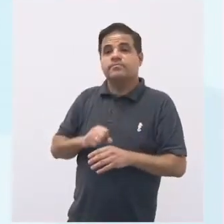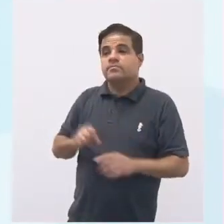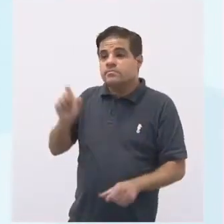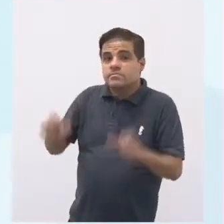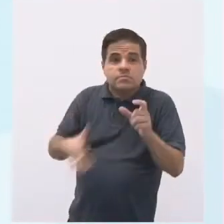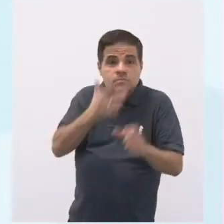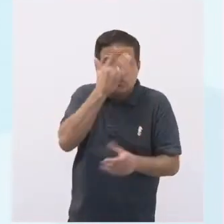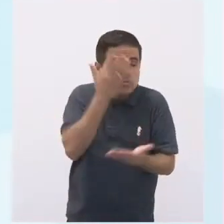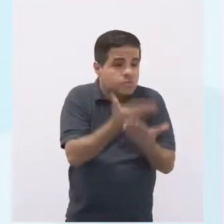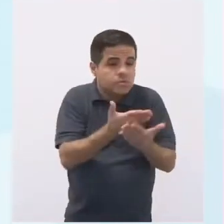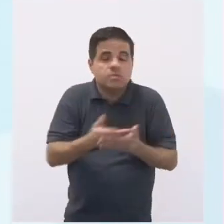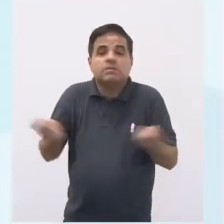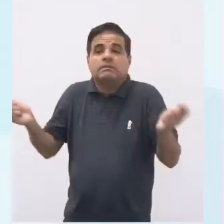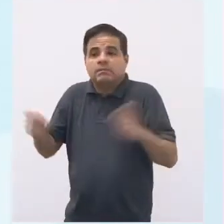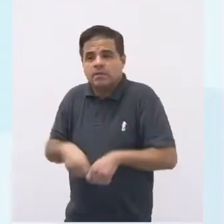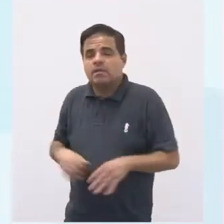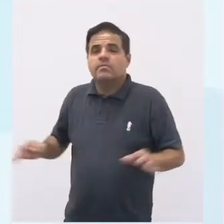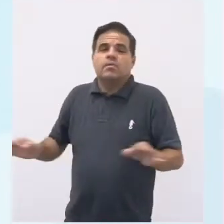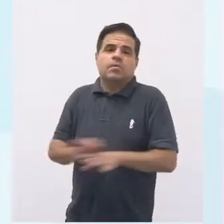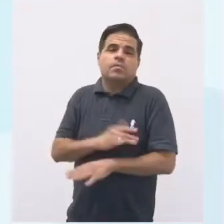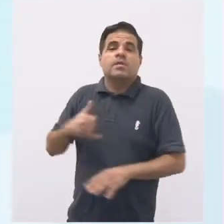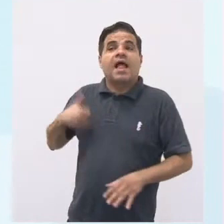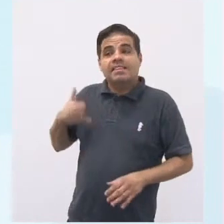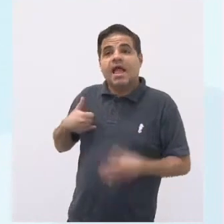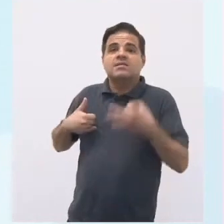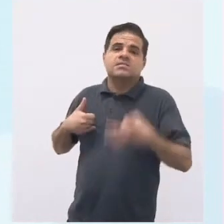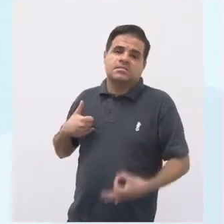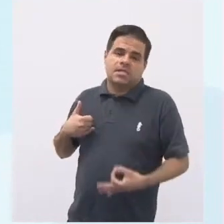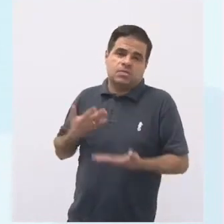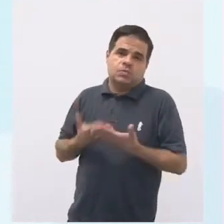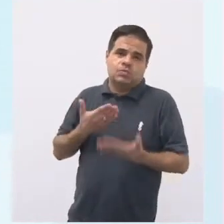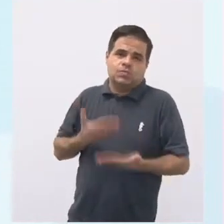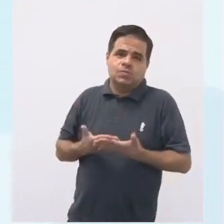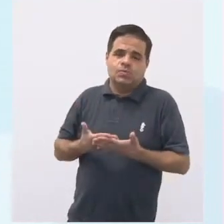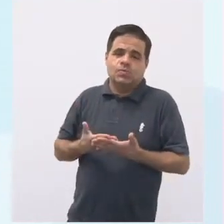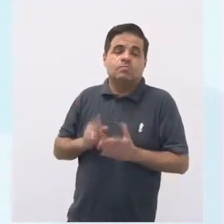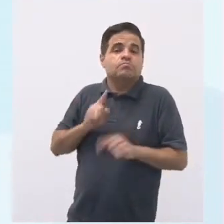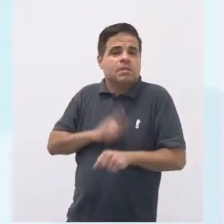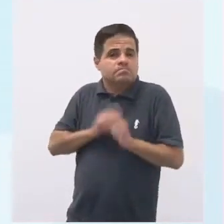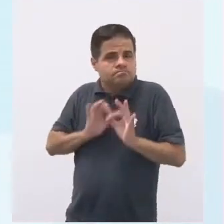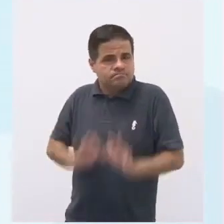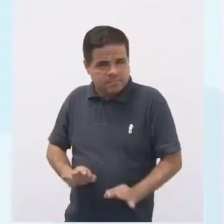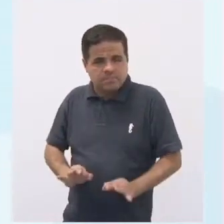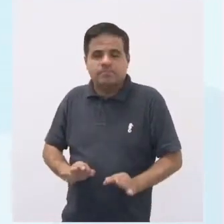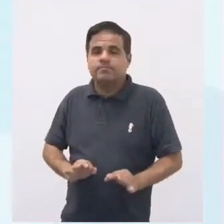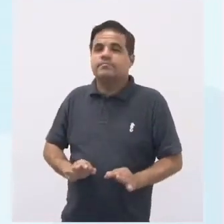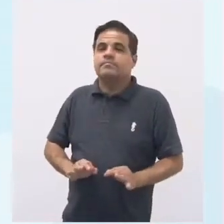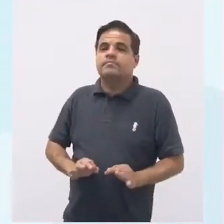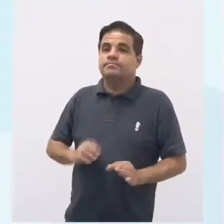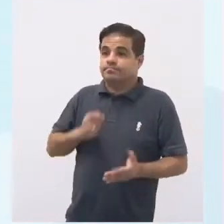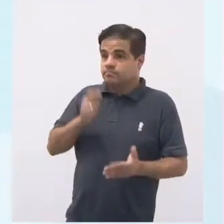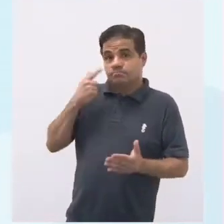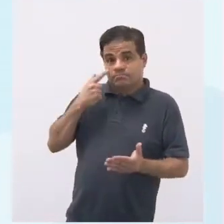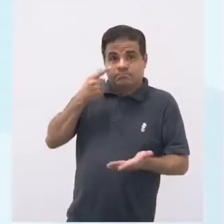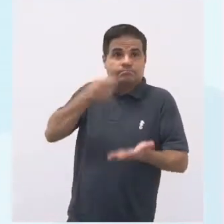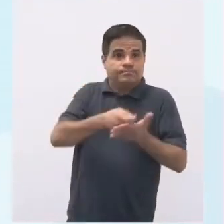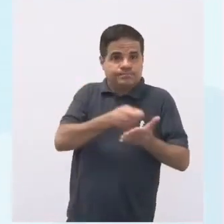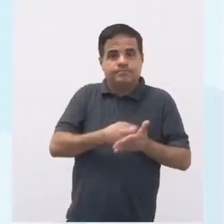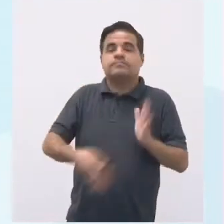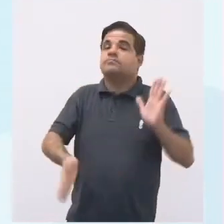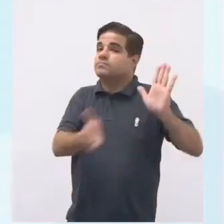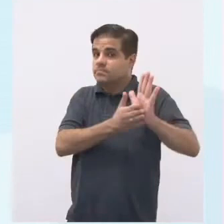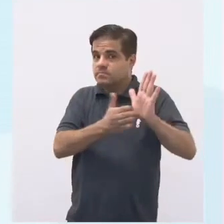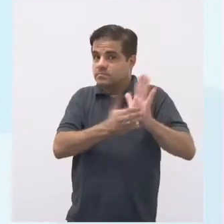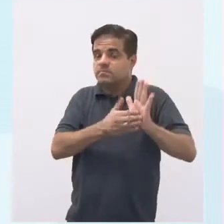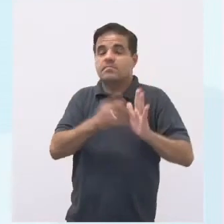estudantes possam concluir na idade certa os seus estudos, tá? De acordo com as exigências assim, propostas e